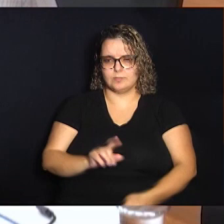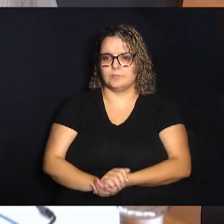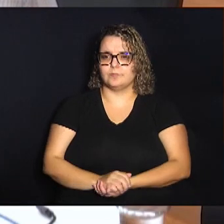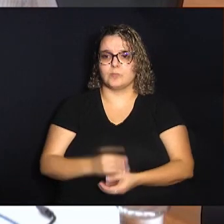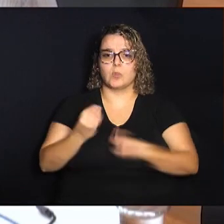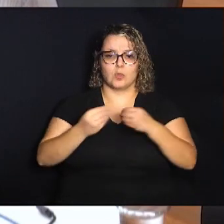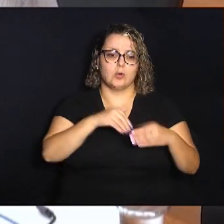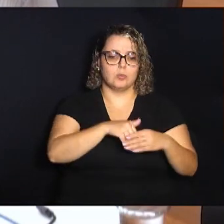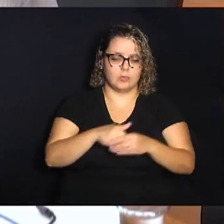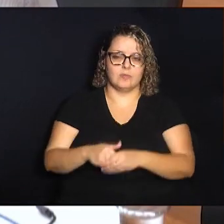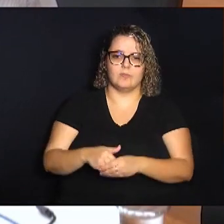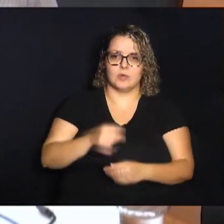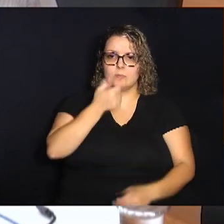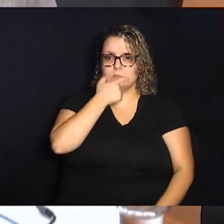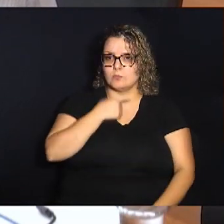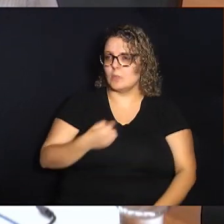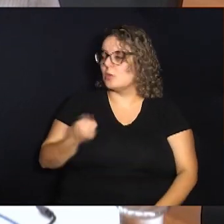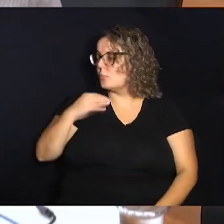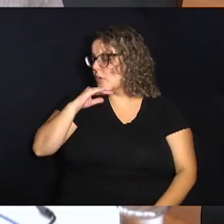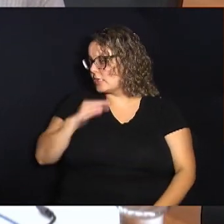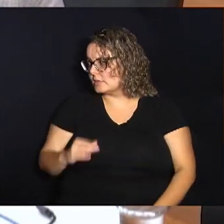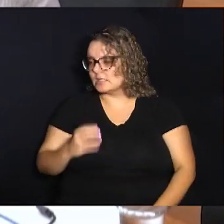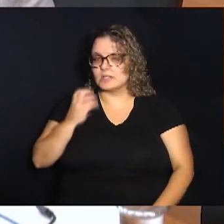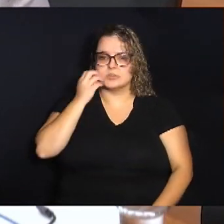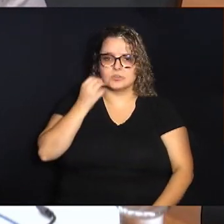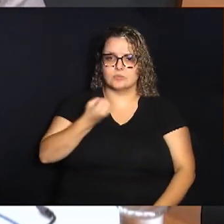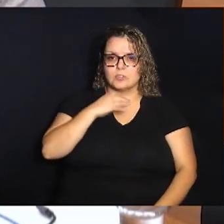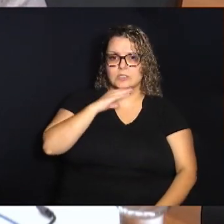tarde, Jair. Boa tarde, Igor. Meu voto é favorável.